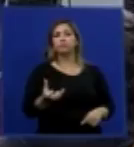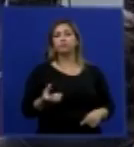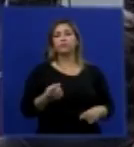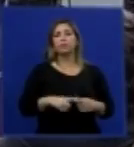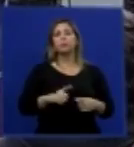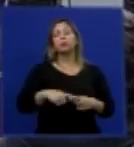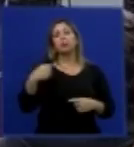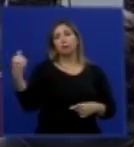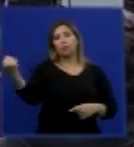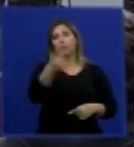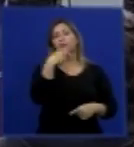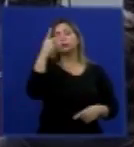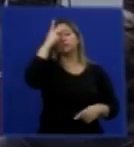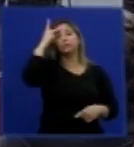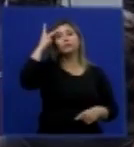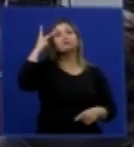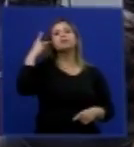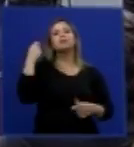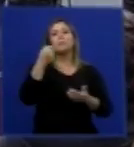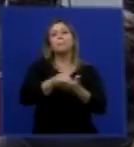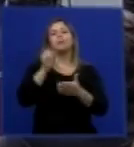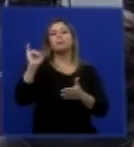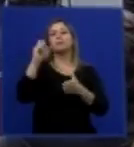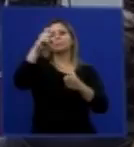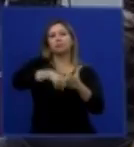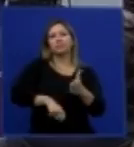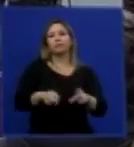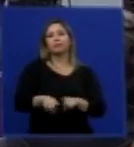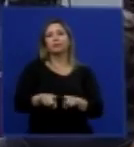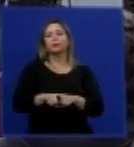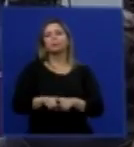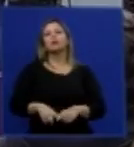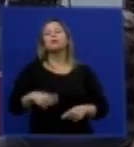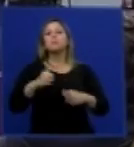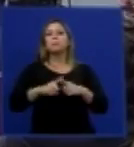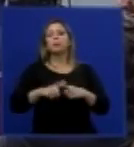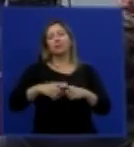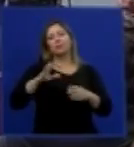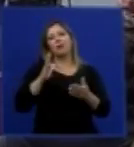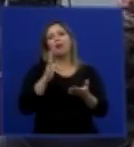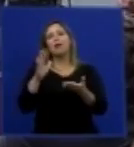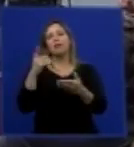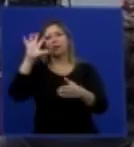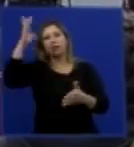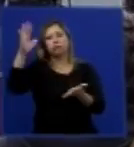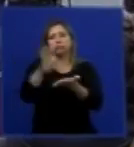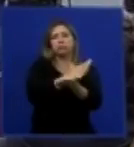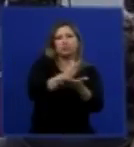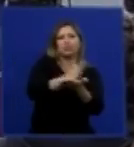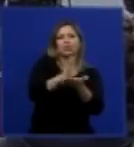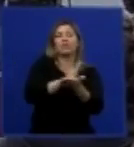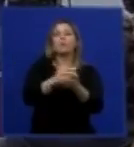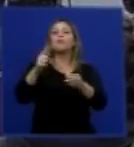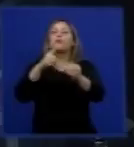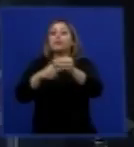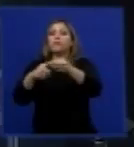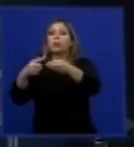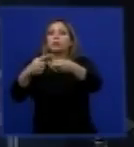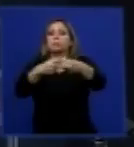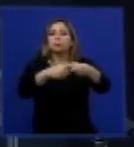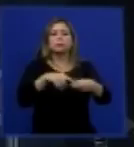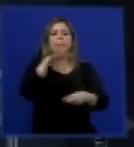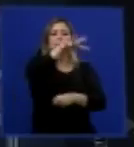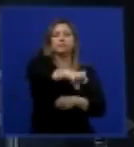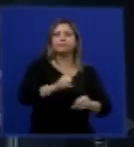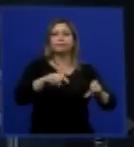arca com isto hoje é o povo brasileiro com a parte que é resolvida porque os municípios é que fazem o recolhimento